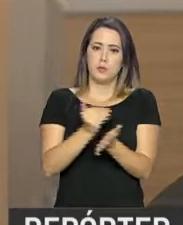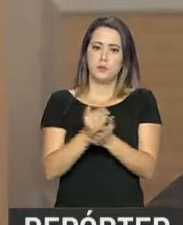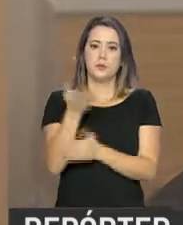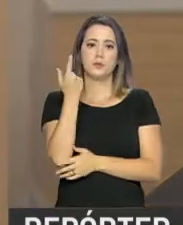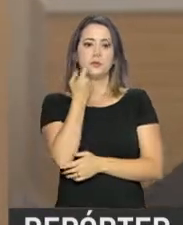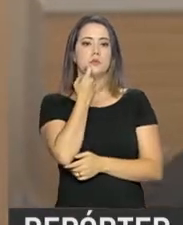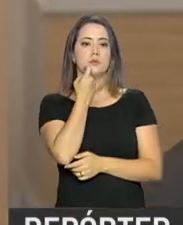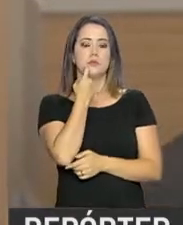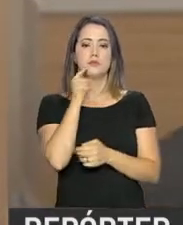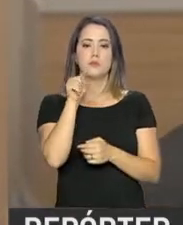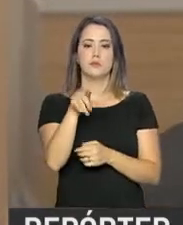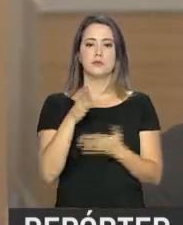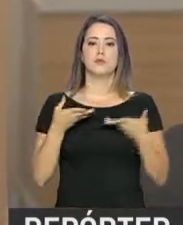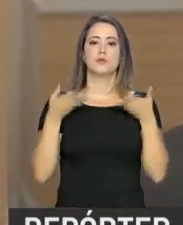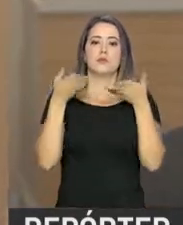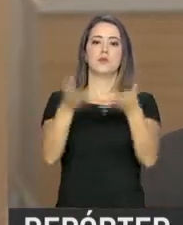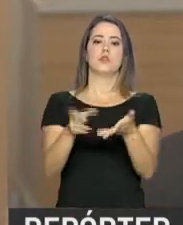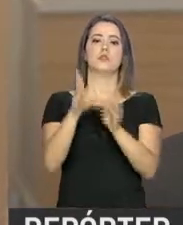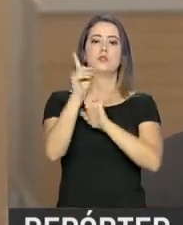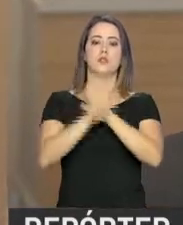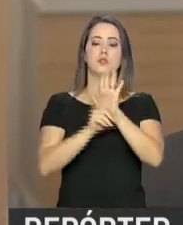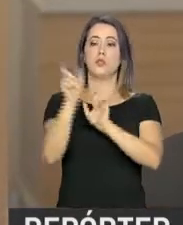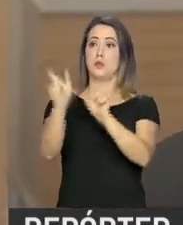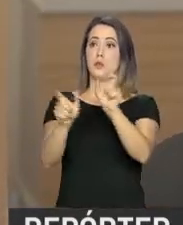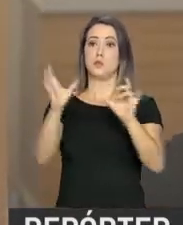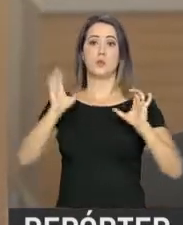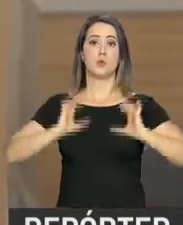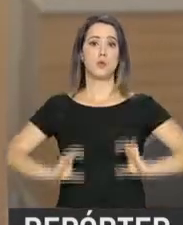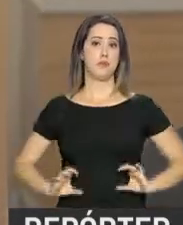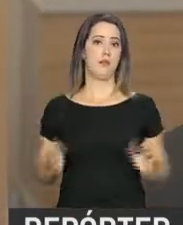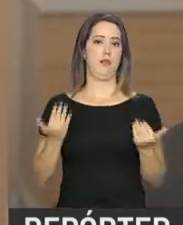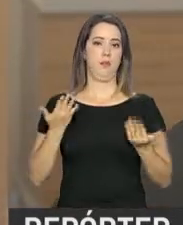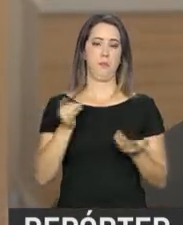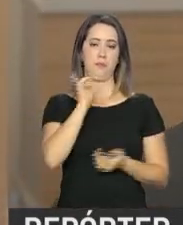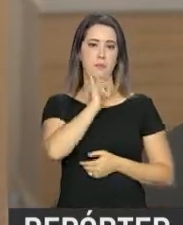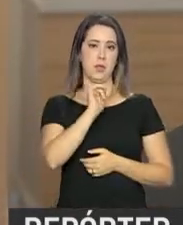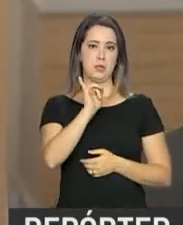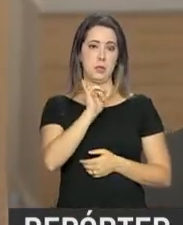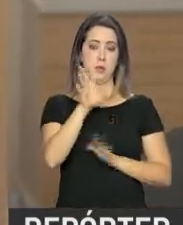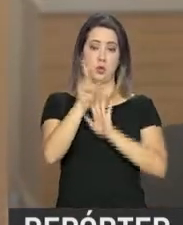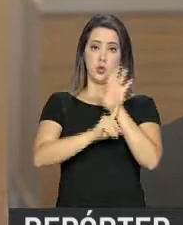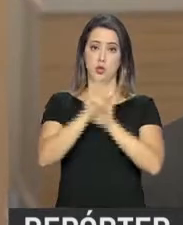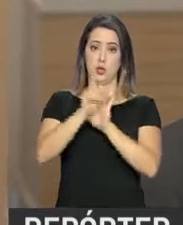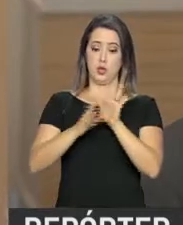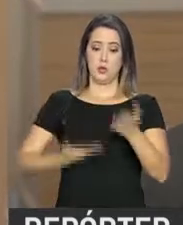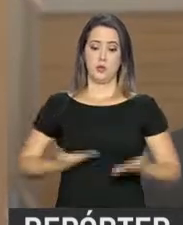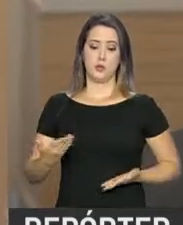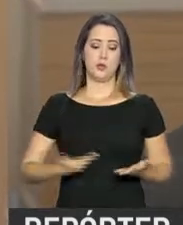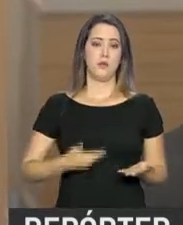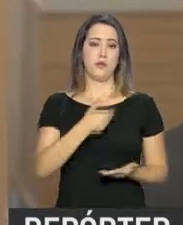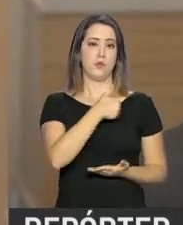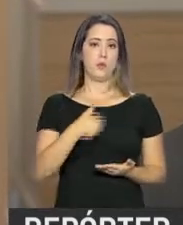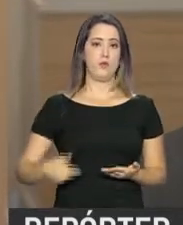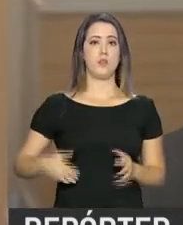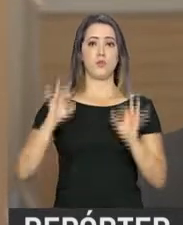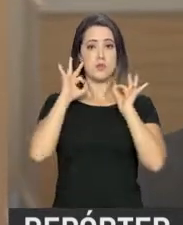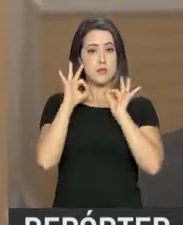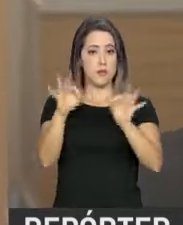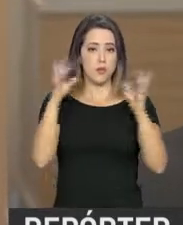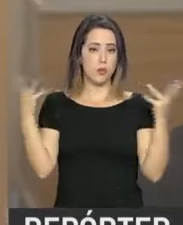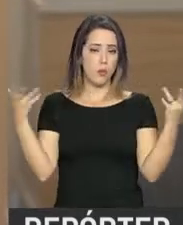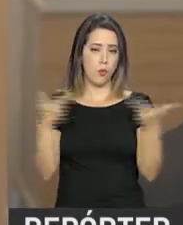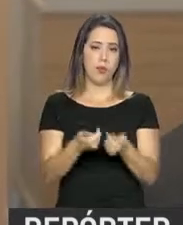sexta-feira para trás alguns direitos para o cidadão direito a um serviço público de qualidade além de alguns princípios a questão de